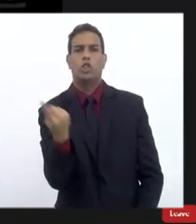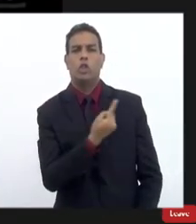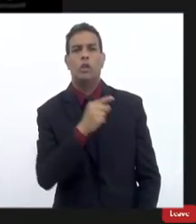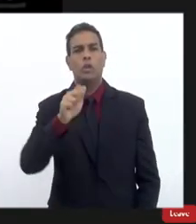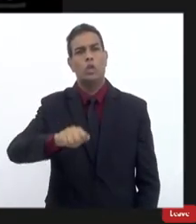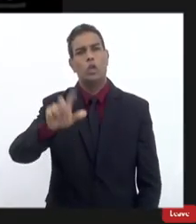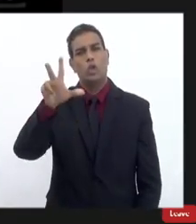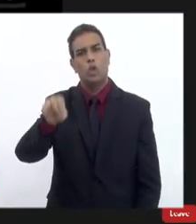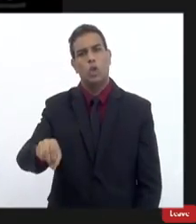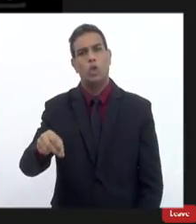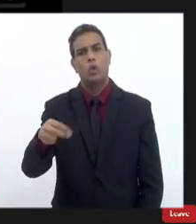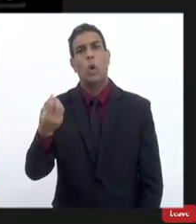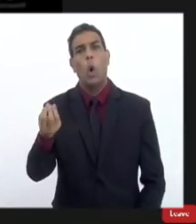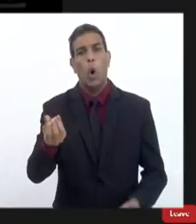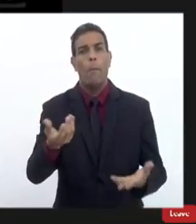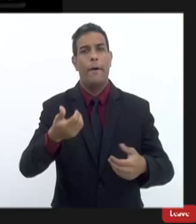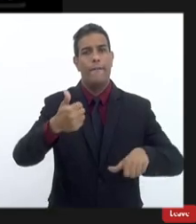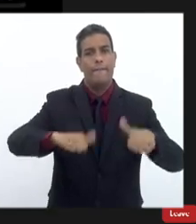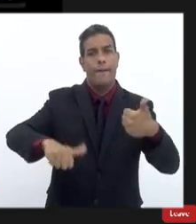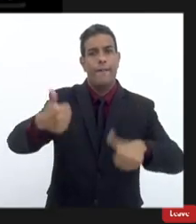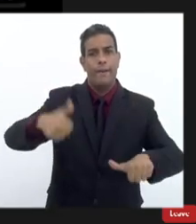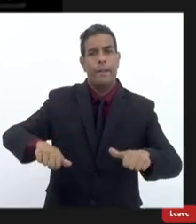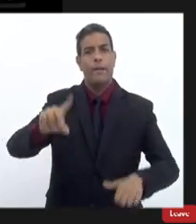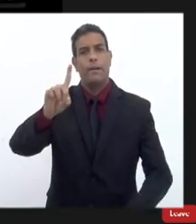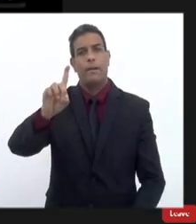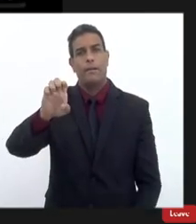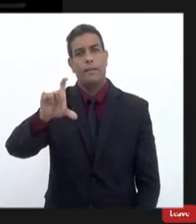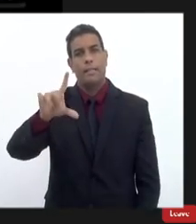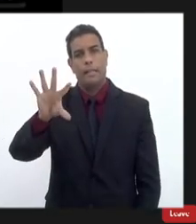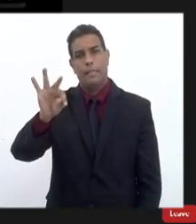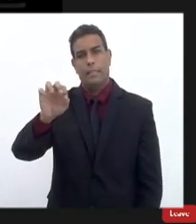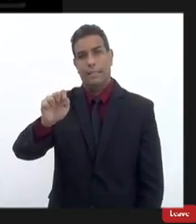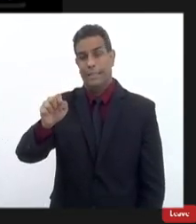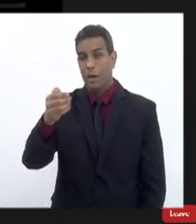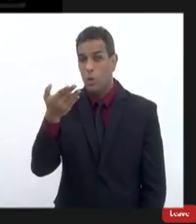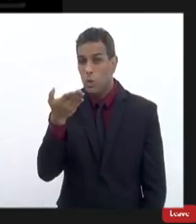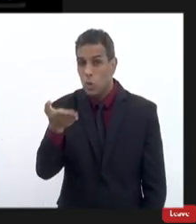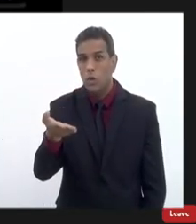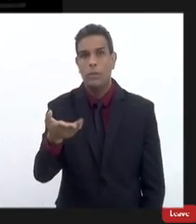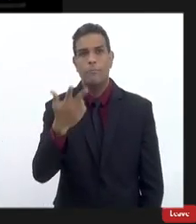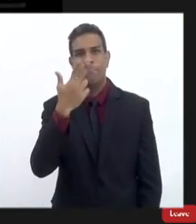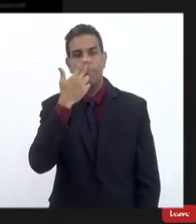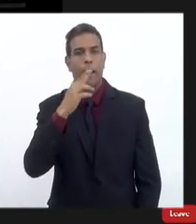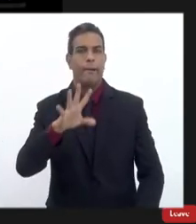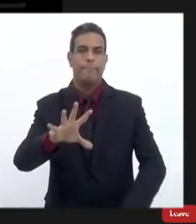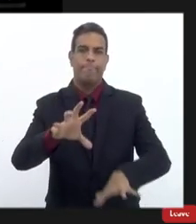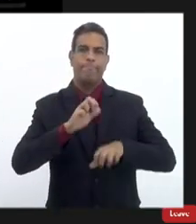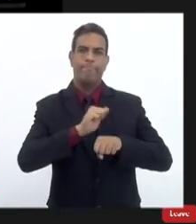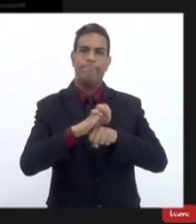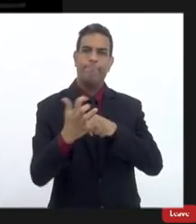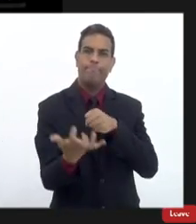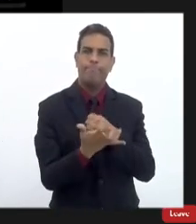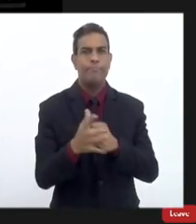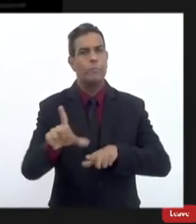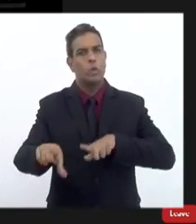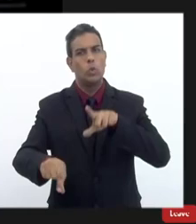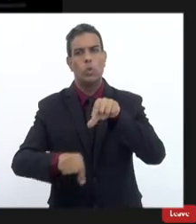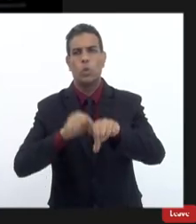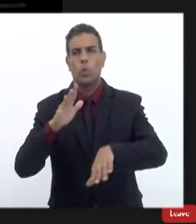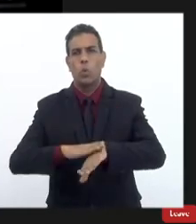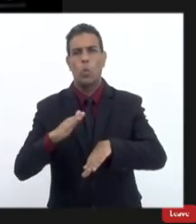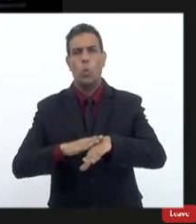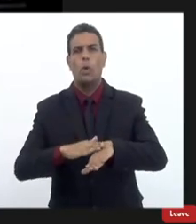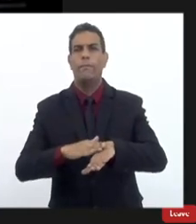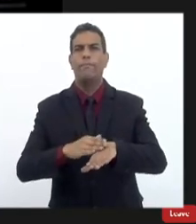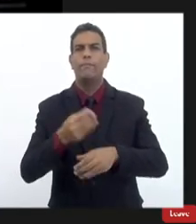e alunas, porque a variante Delta, na verdade, ela não escolhe, né? Nós já estamos vendo casos